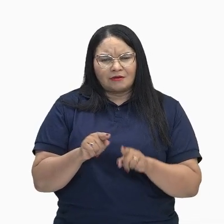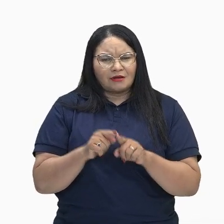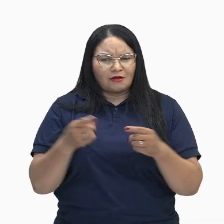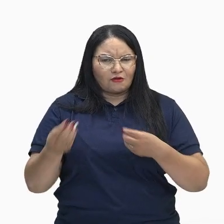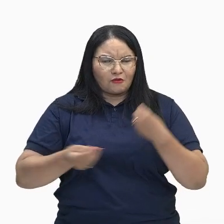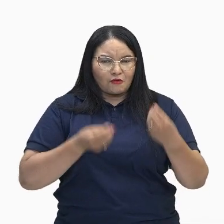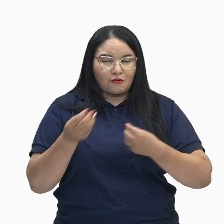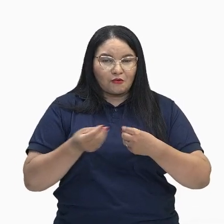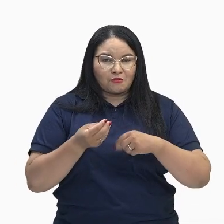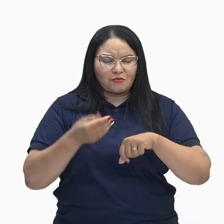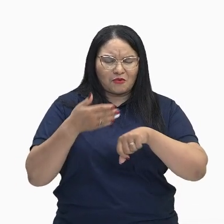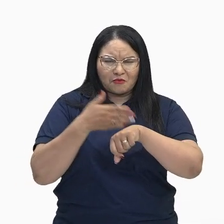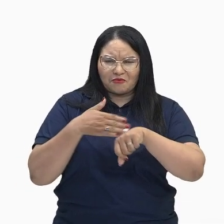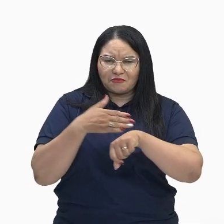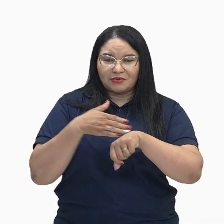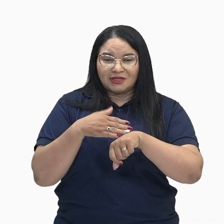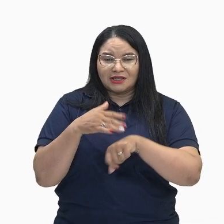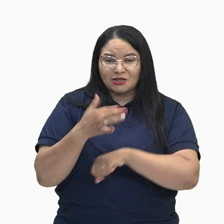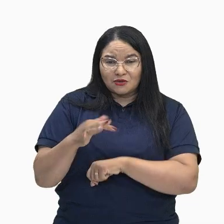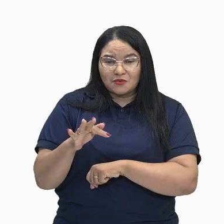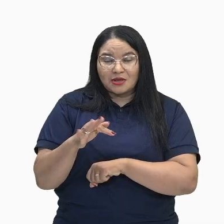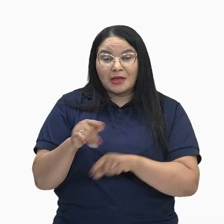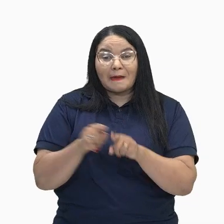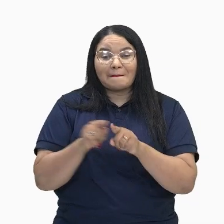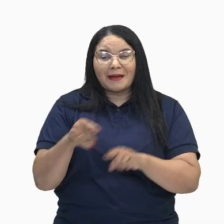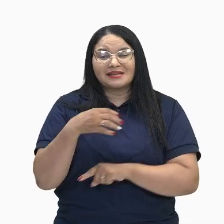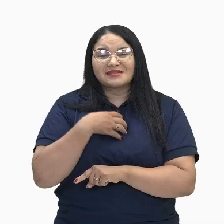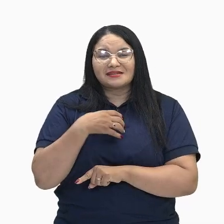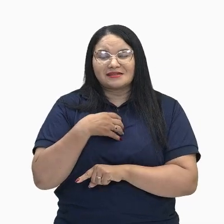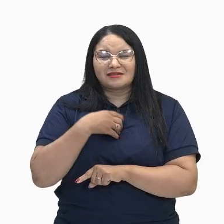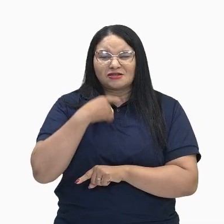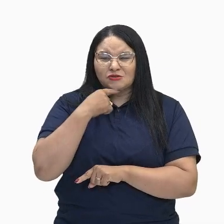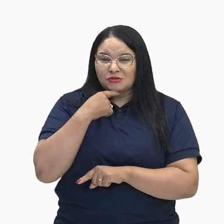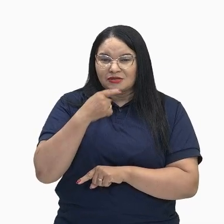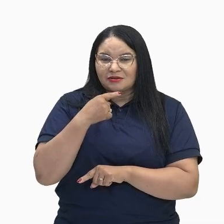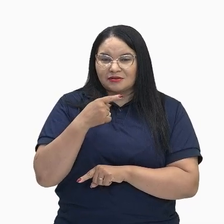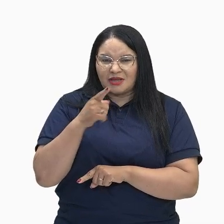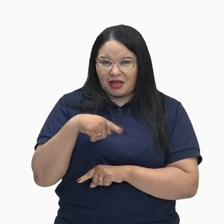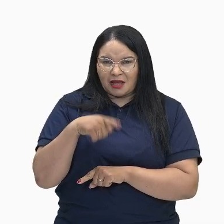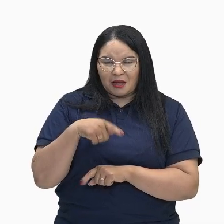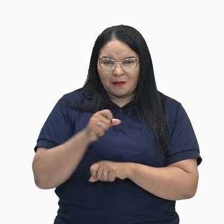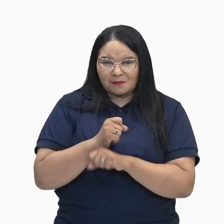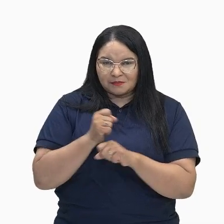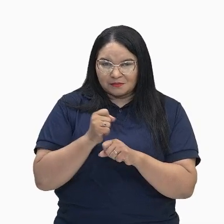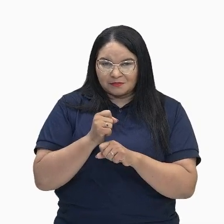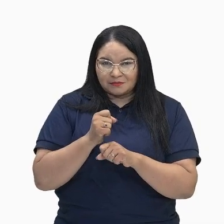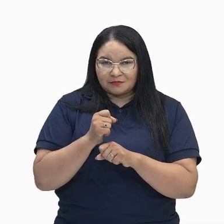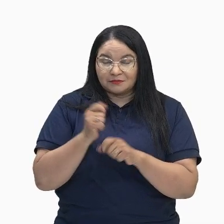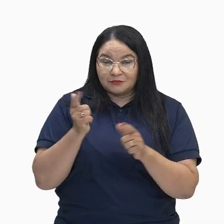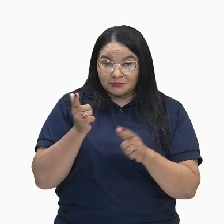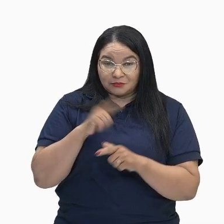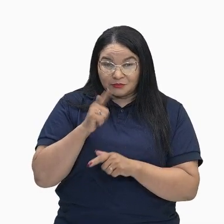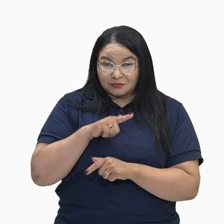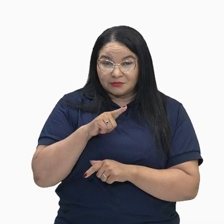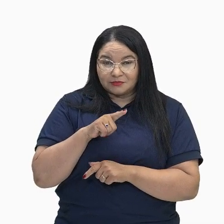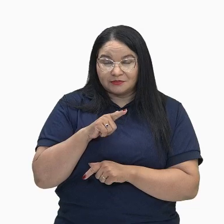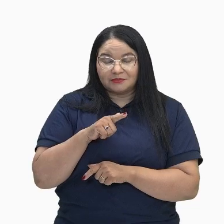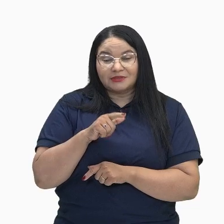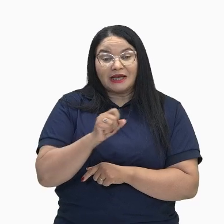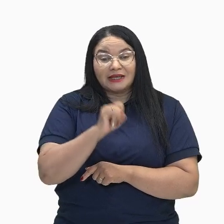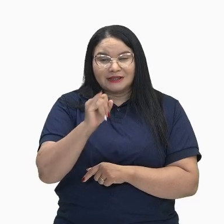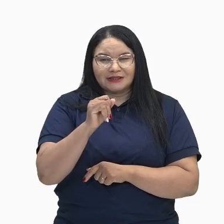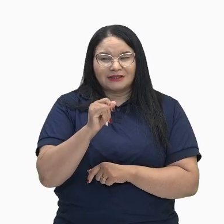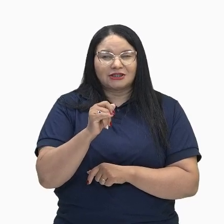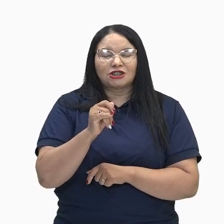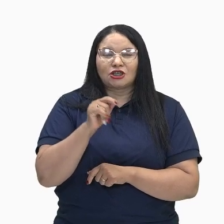ferida doer e não sentir? É possível, né? Quando você tem um ferimento,